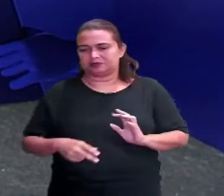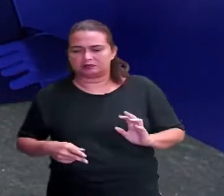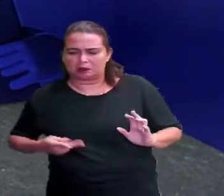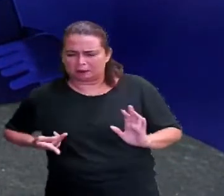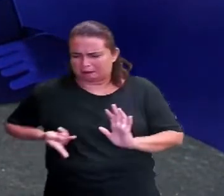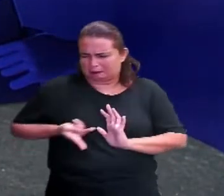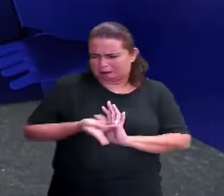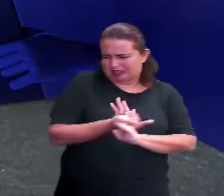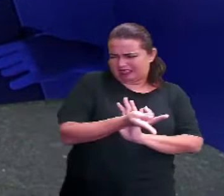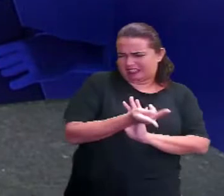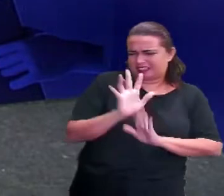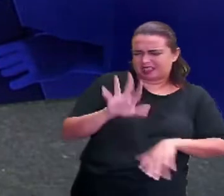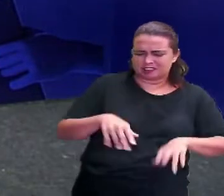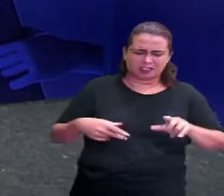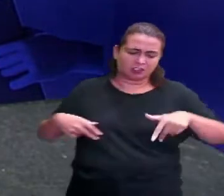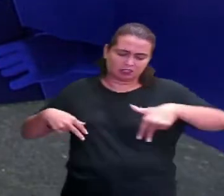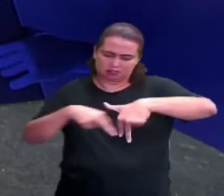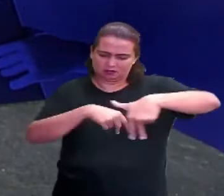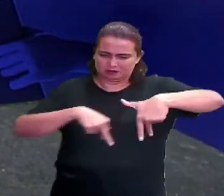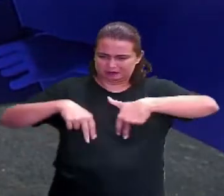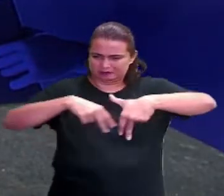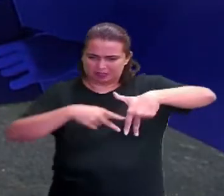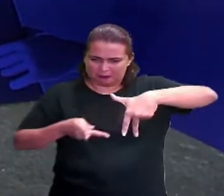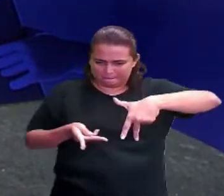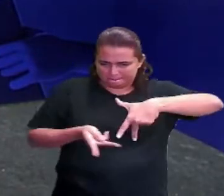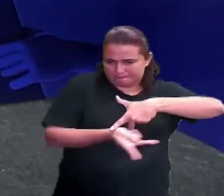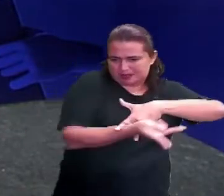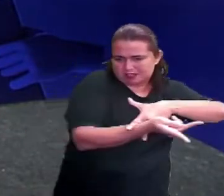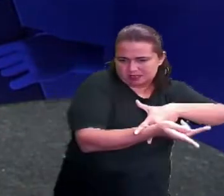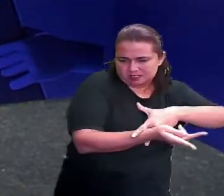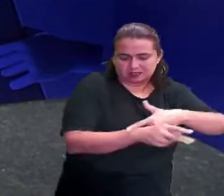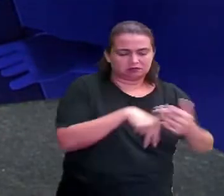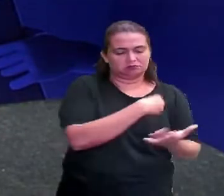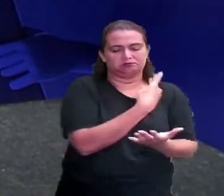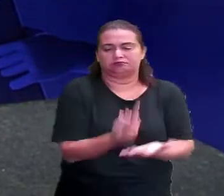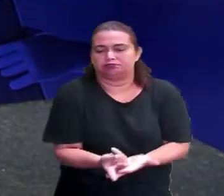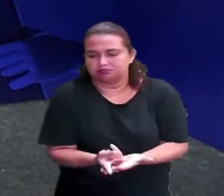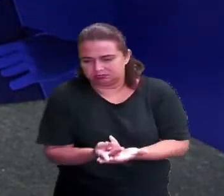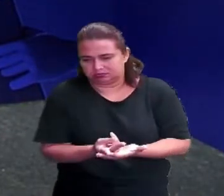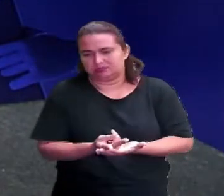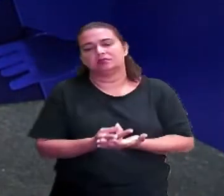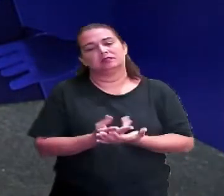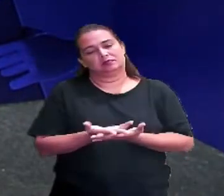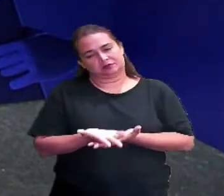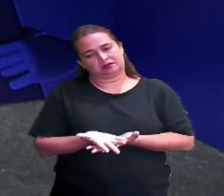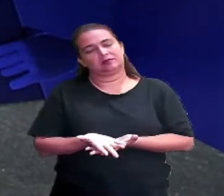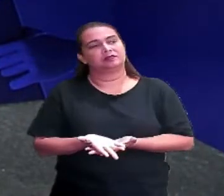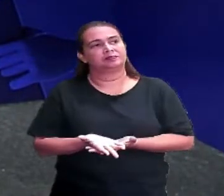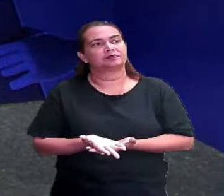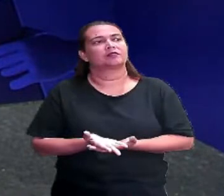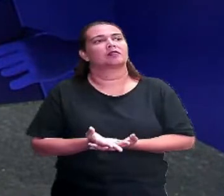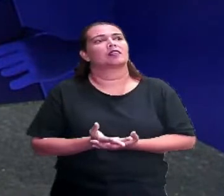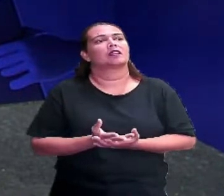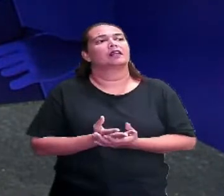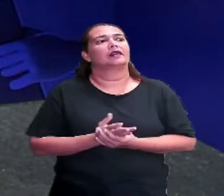desastroso e desastrado que acaba por machucar o adversário, né? E aí